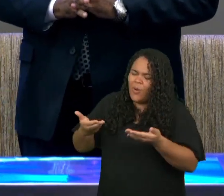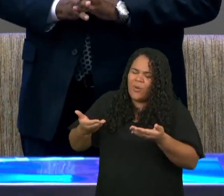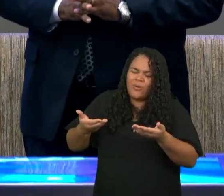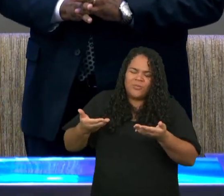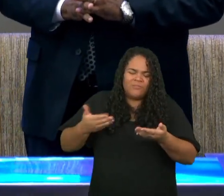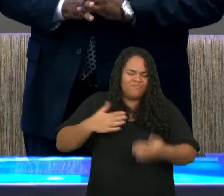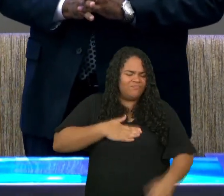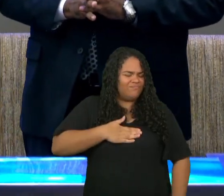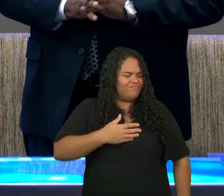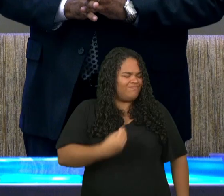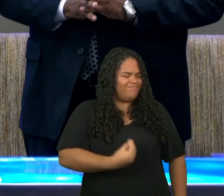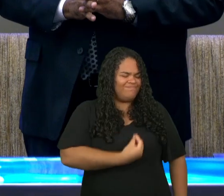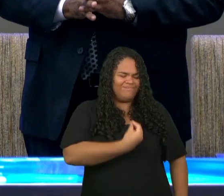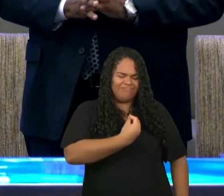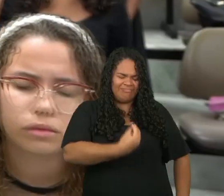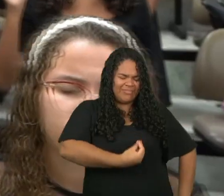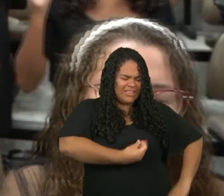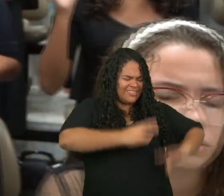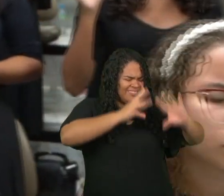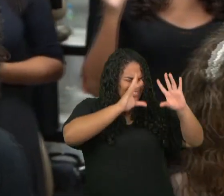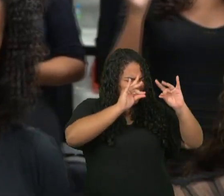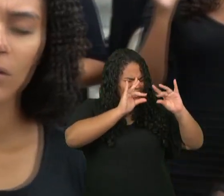E eu entrego